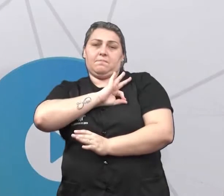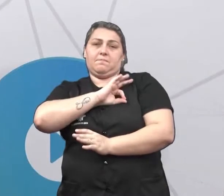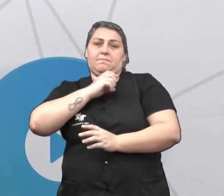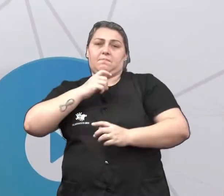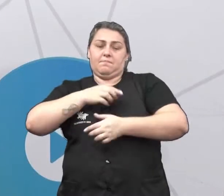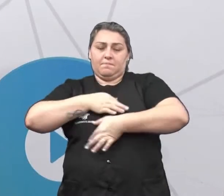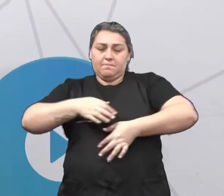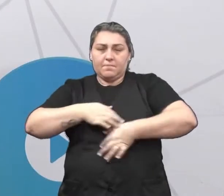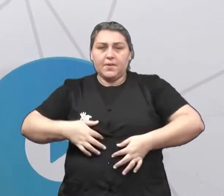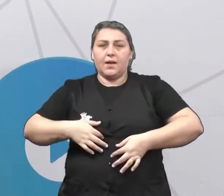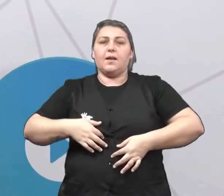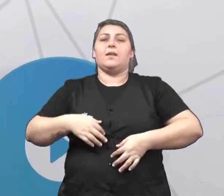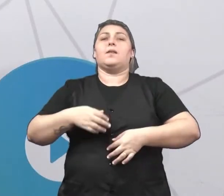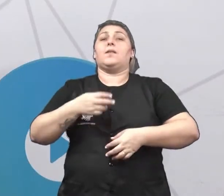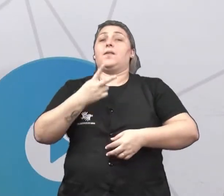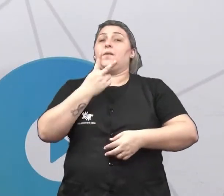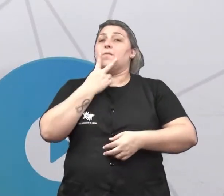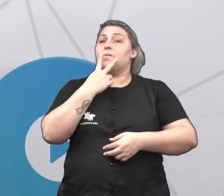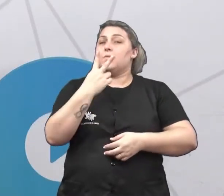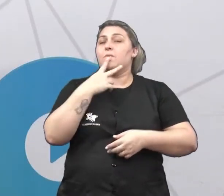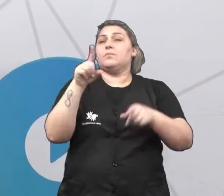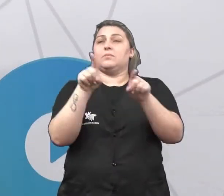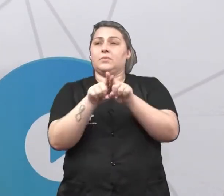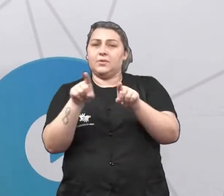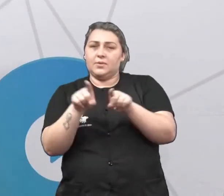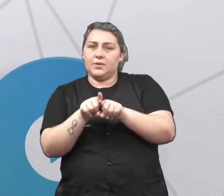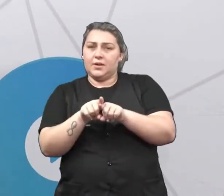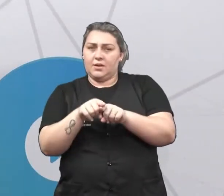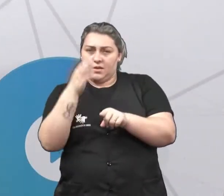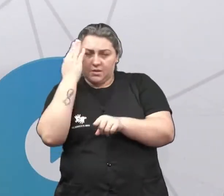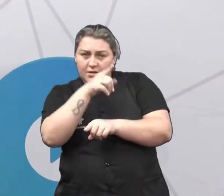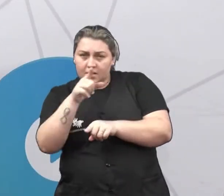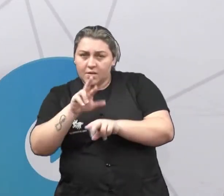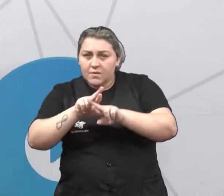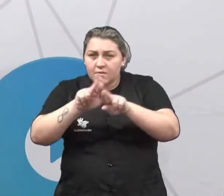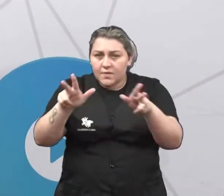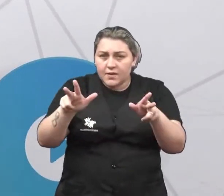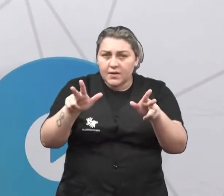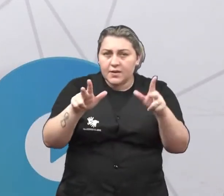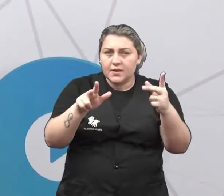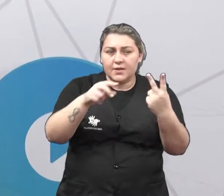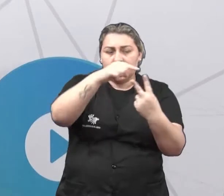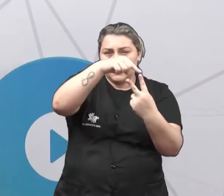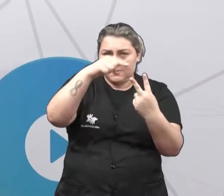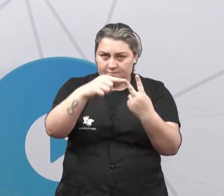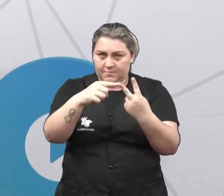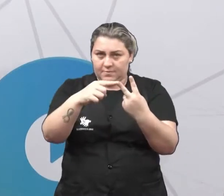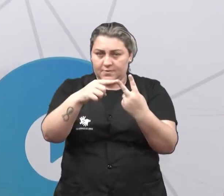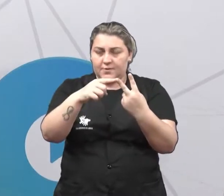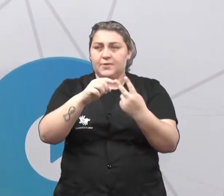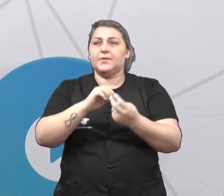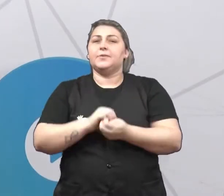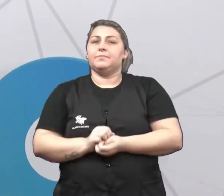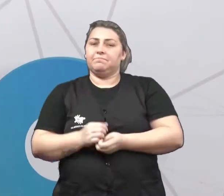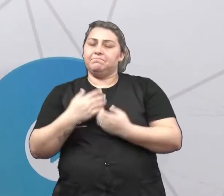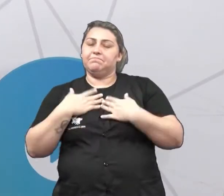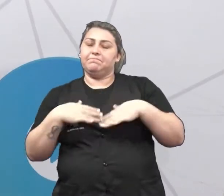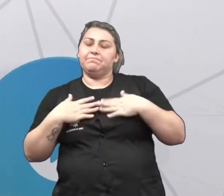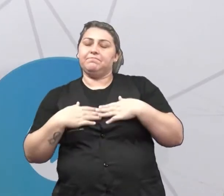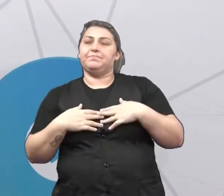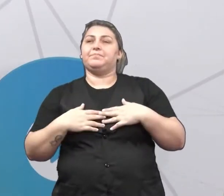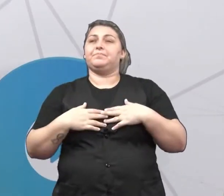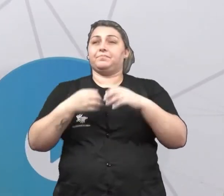fumo, entre outros. Deu para entender bem, pessoal, essa diferença entre publicidade e propaganda? É bem tranquilo, né? Vamos ver